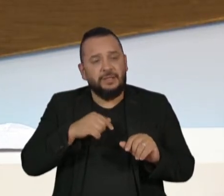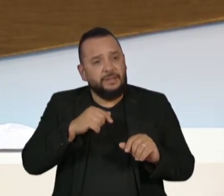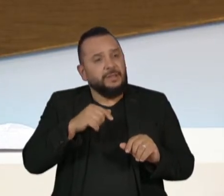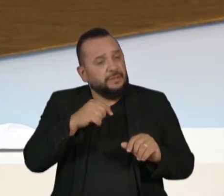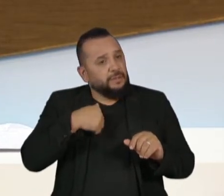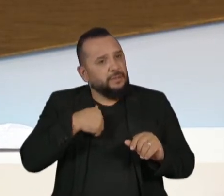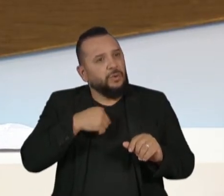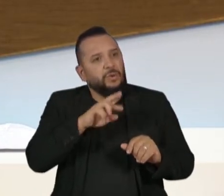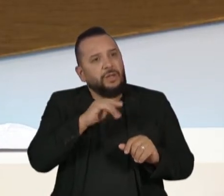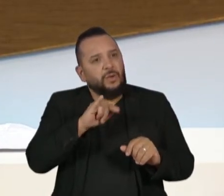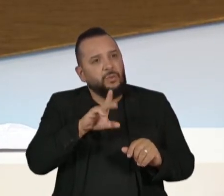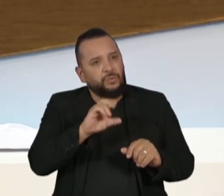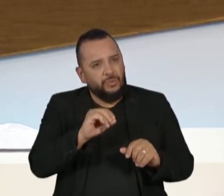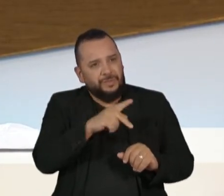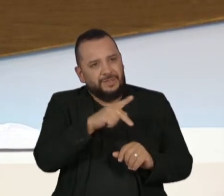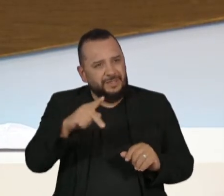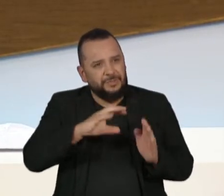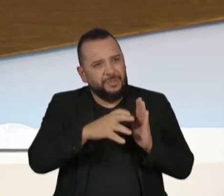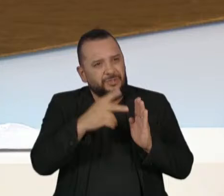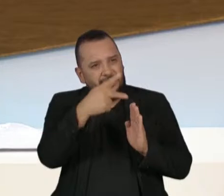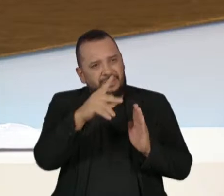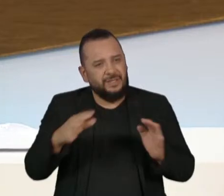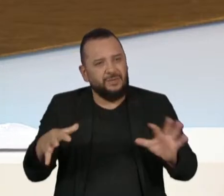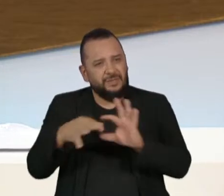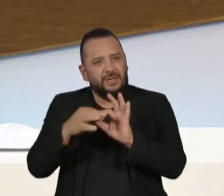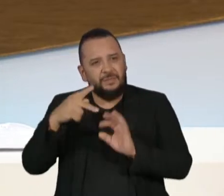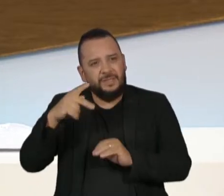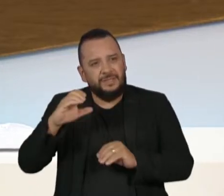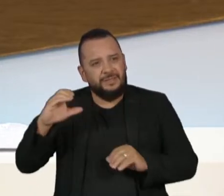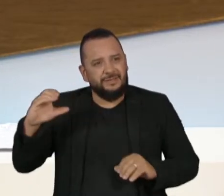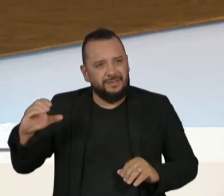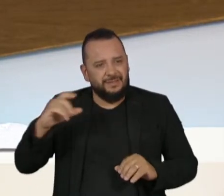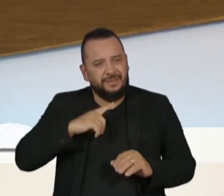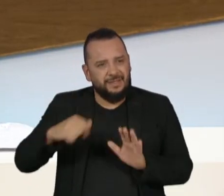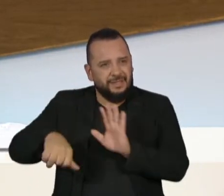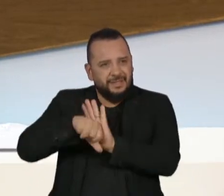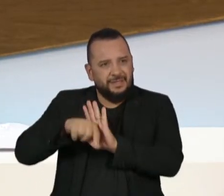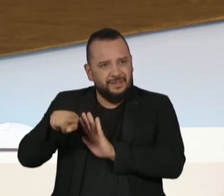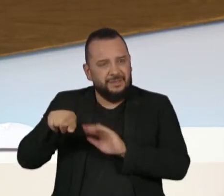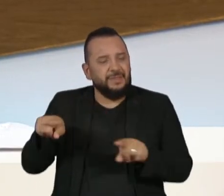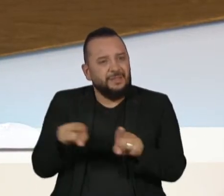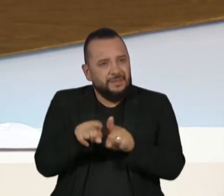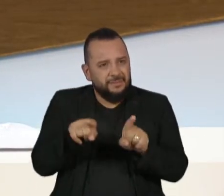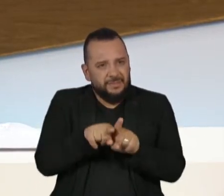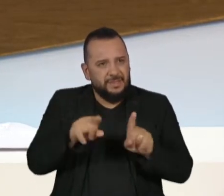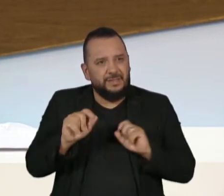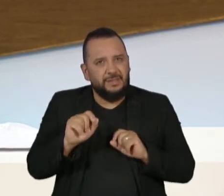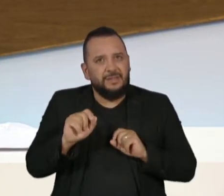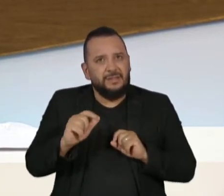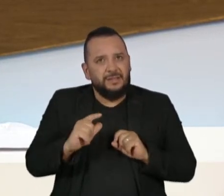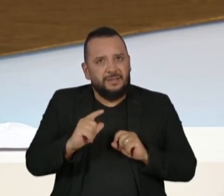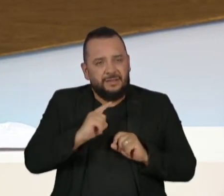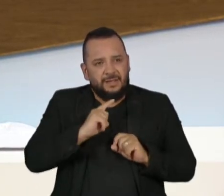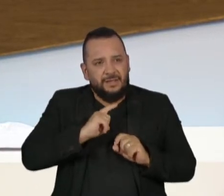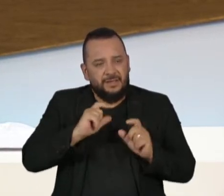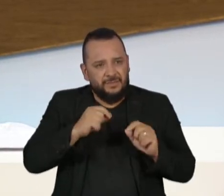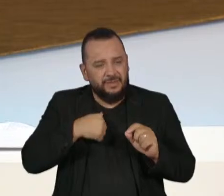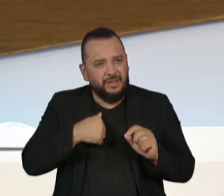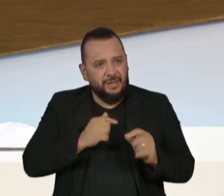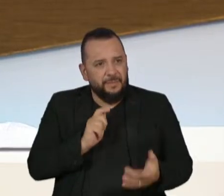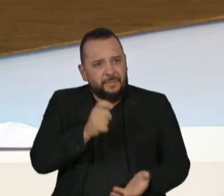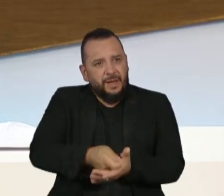presidente do seu partido, com o PCC. E tem essa questão que é o centro da conversa por enquanto até agora, que são esses impulsionamentos